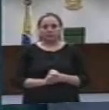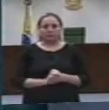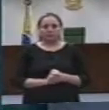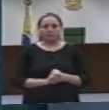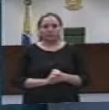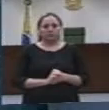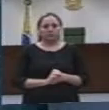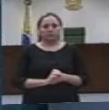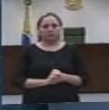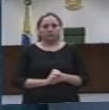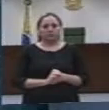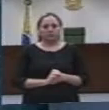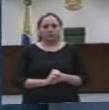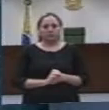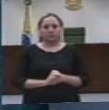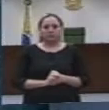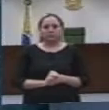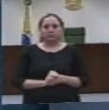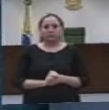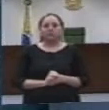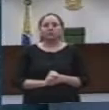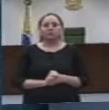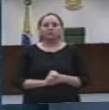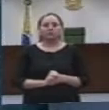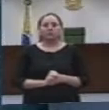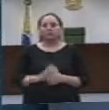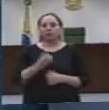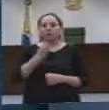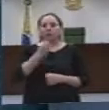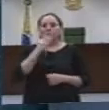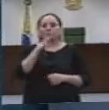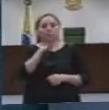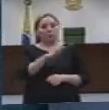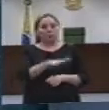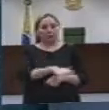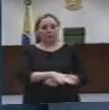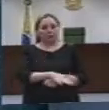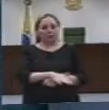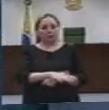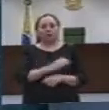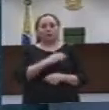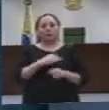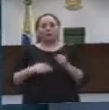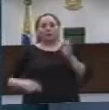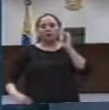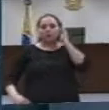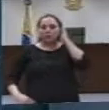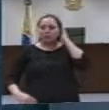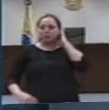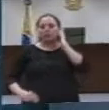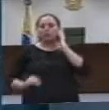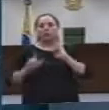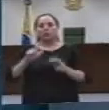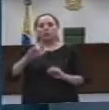Oi boa tarde excelentíssimo Ministro Luís Roberto Barroso